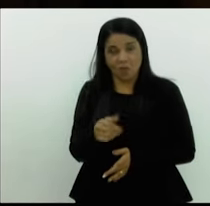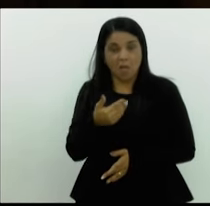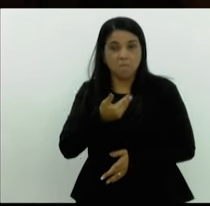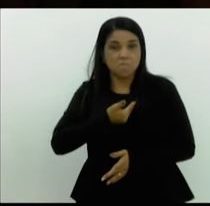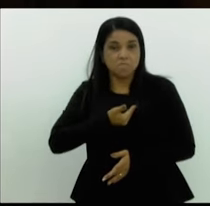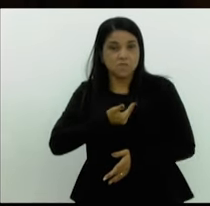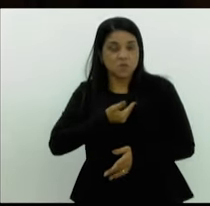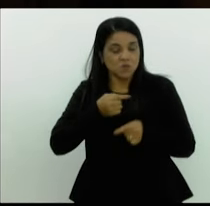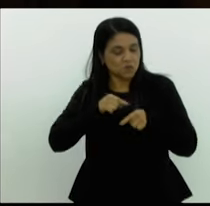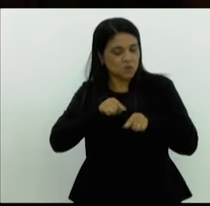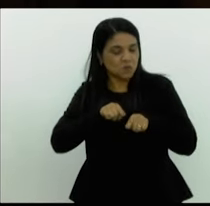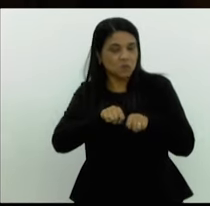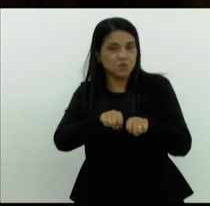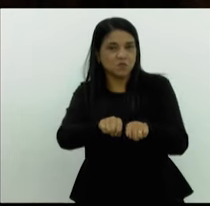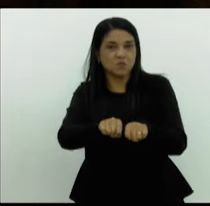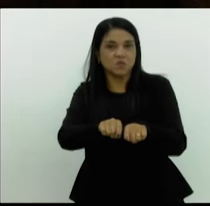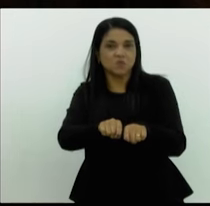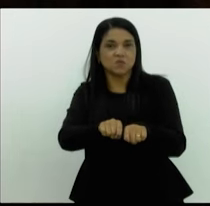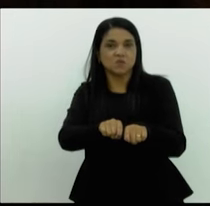grande aliado, que,